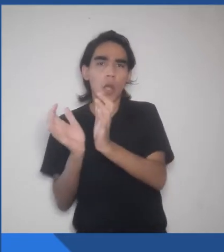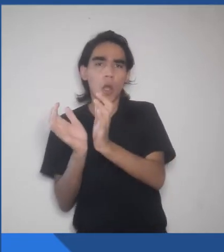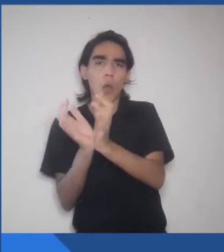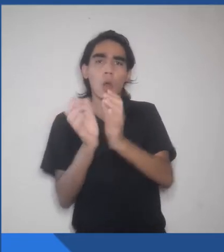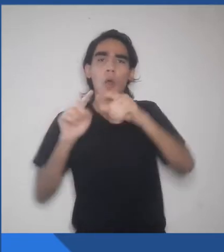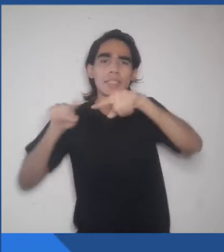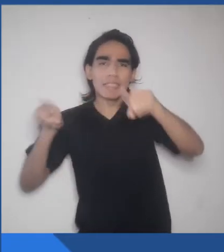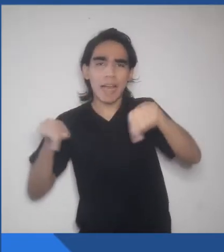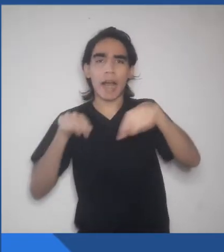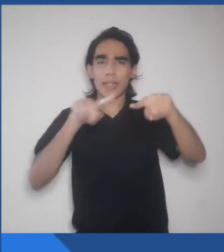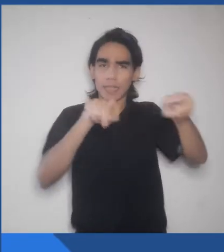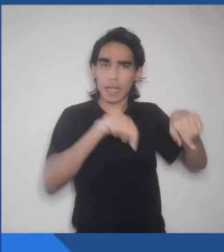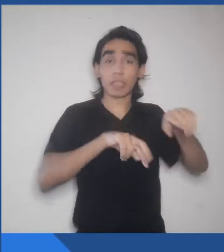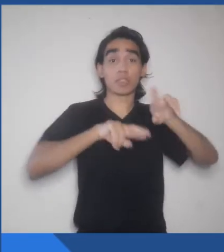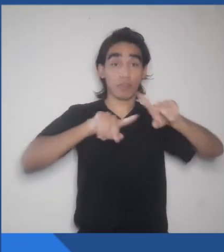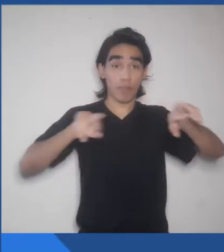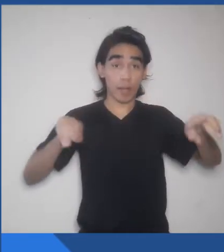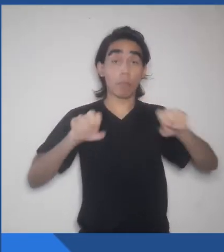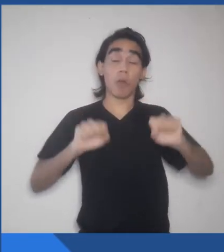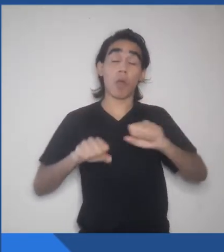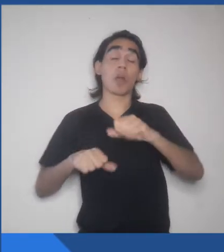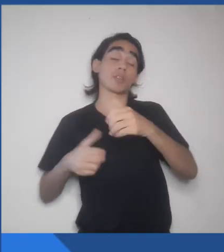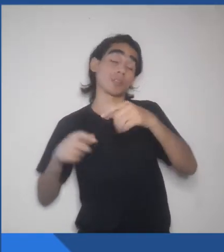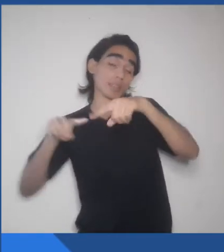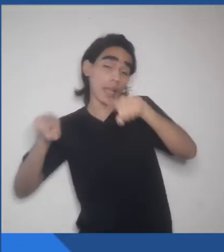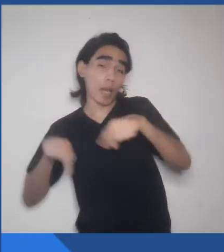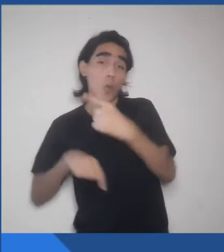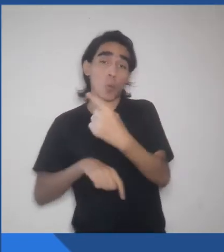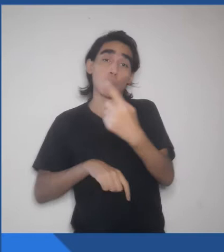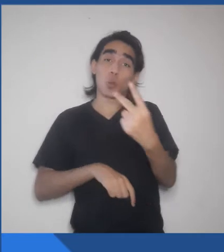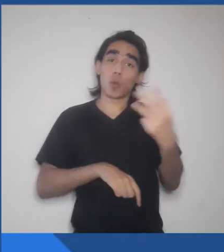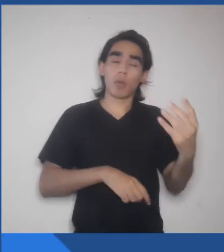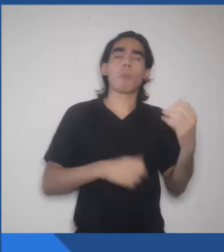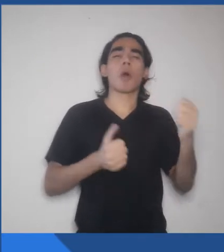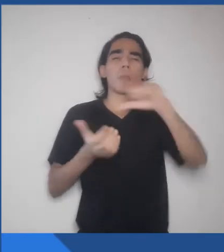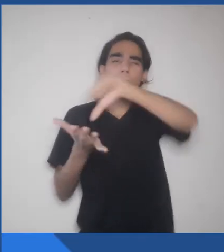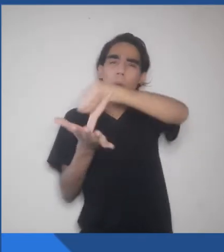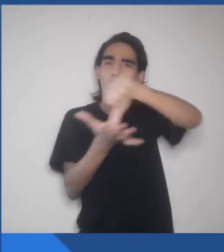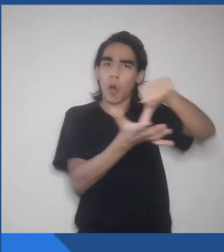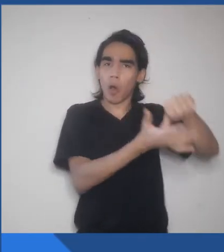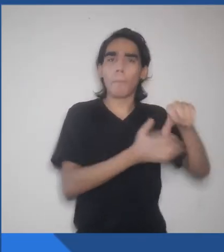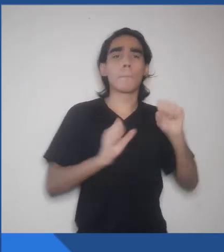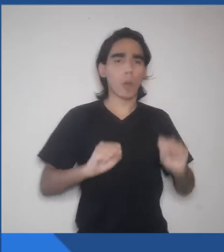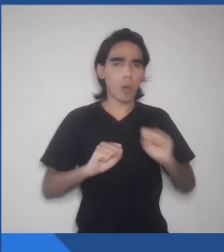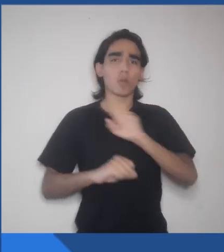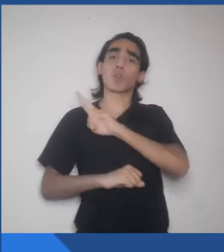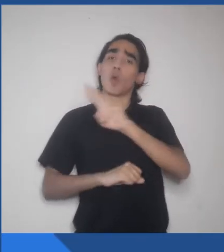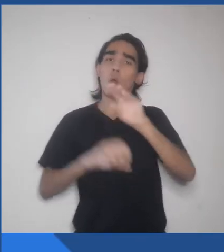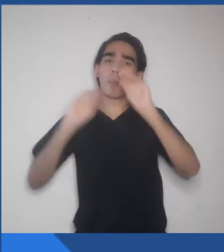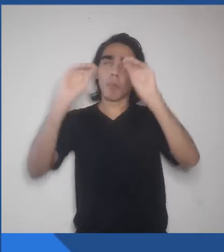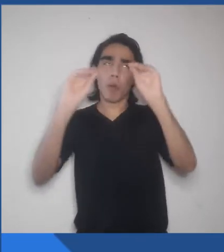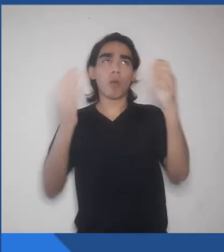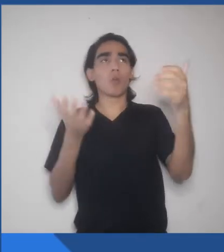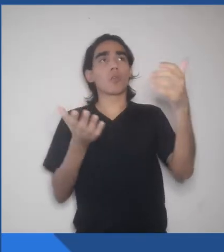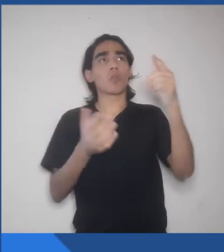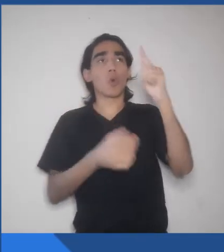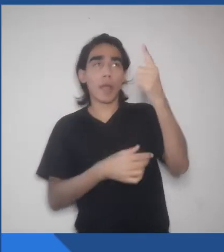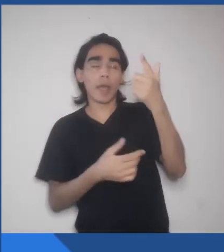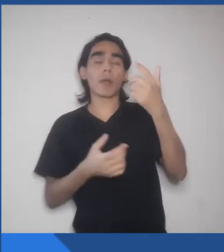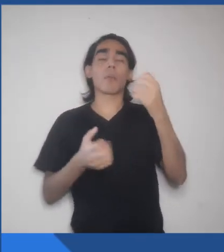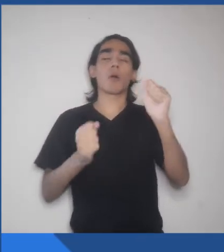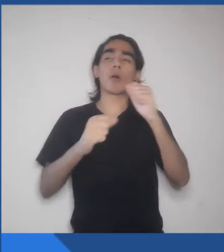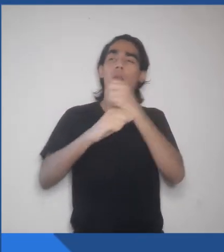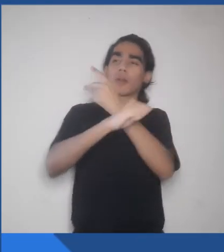criar turma 1, turma 2, turma 3. Se você estiver trabalhando com polos diferentes, você pode colocar o nome dos polos. Polo Goiânia,